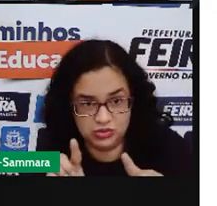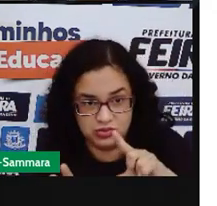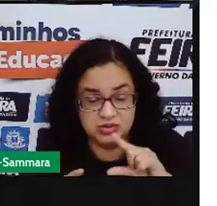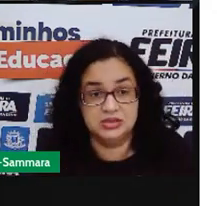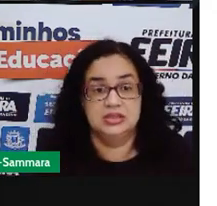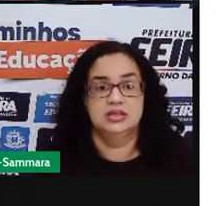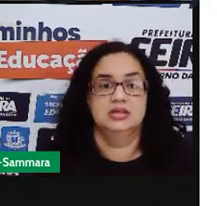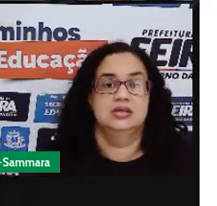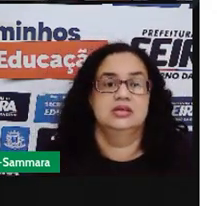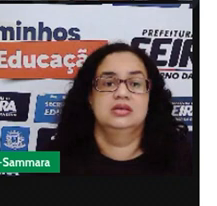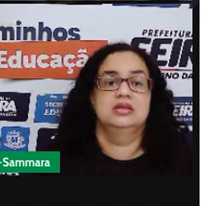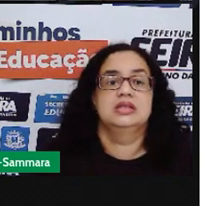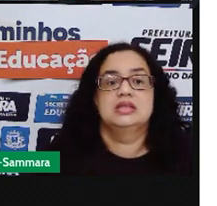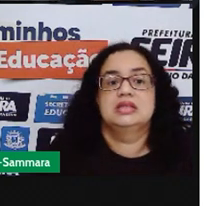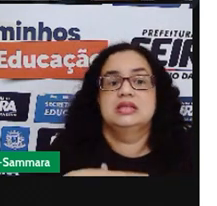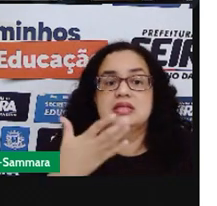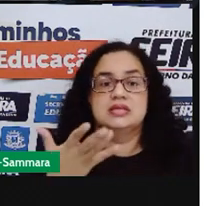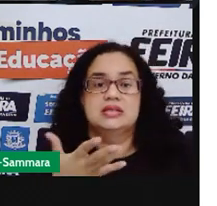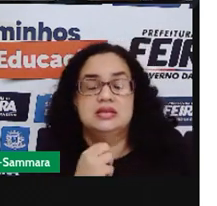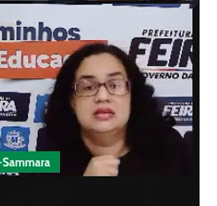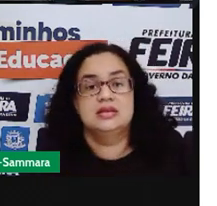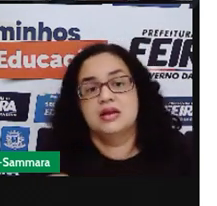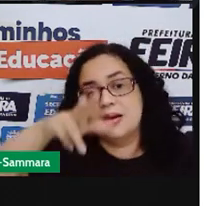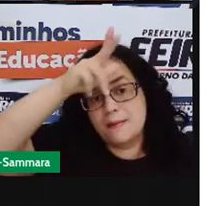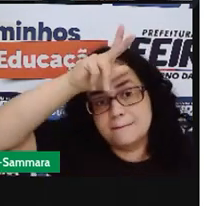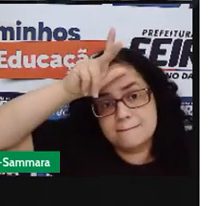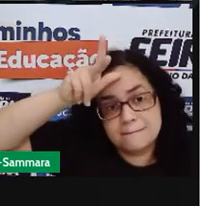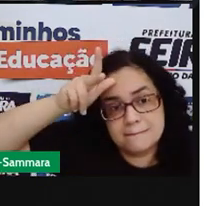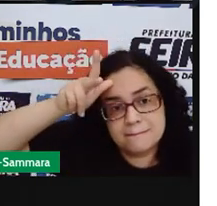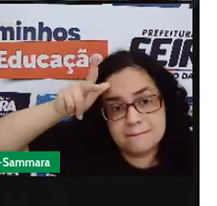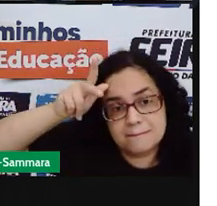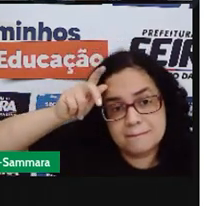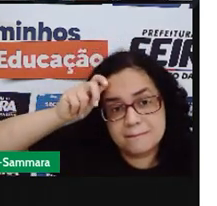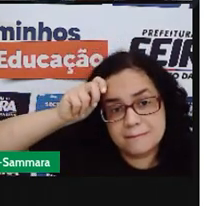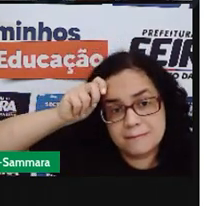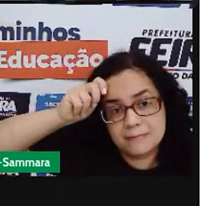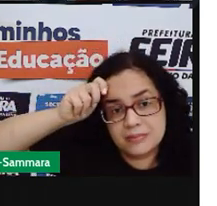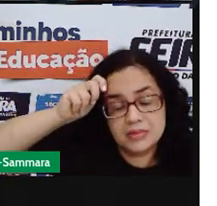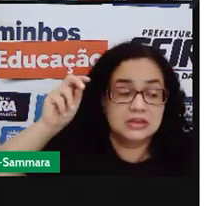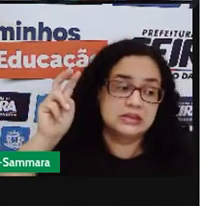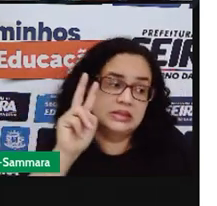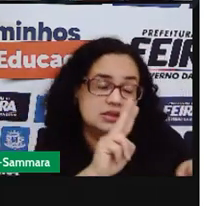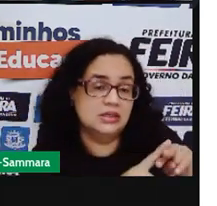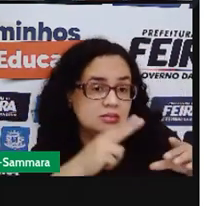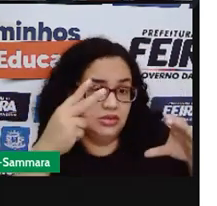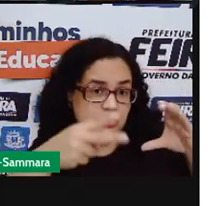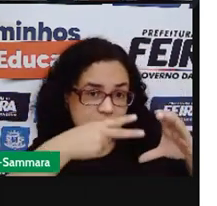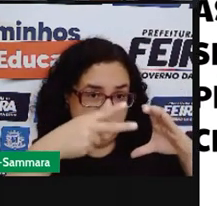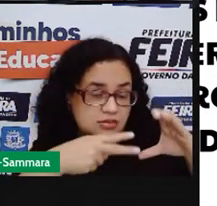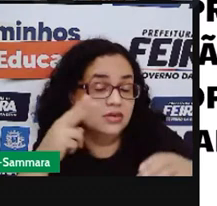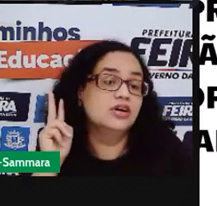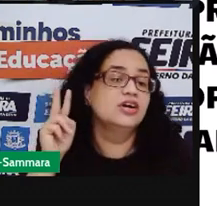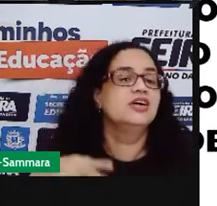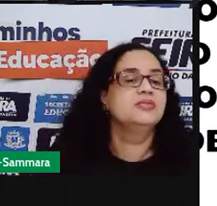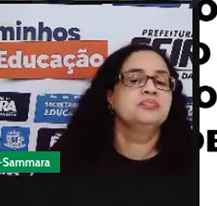quem define quem vai sentar na prefeitura e quem vai sentar na Câmara de Vereadores.